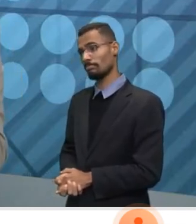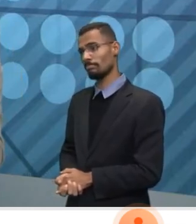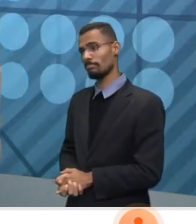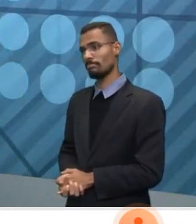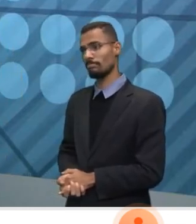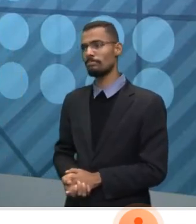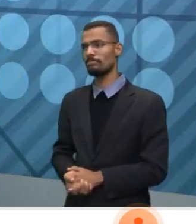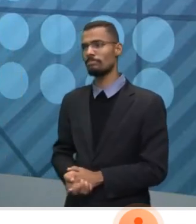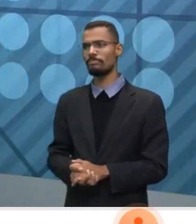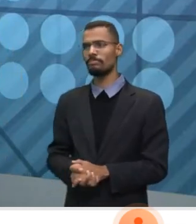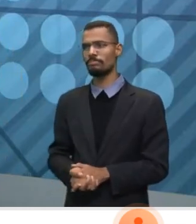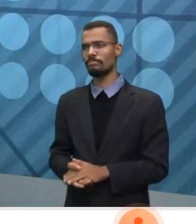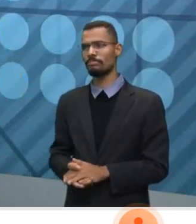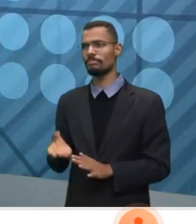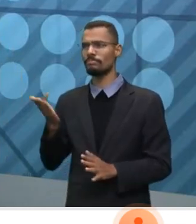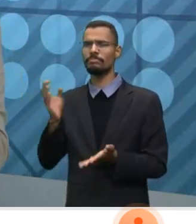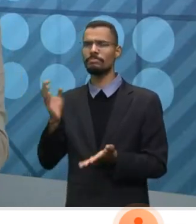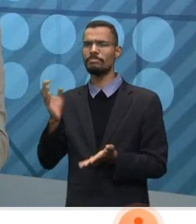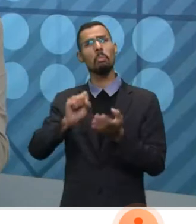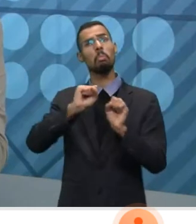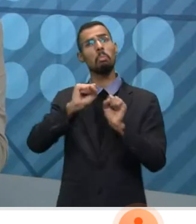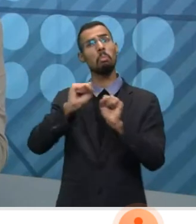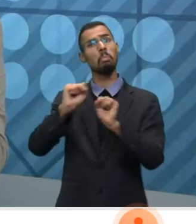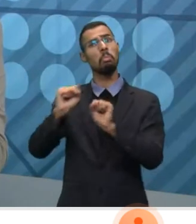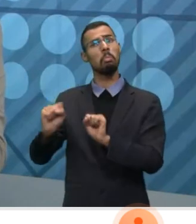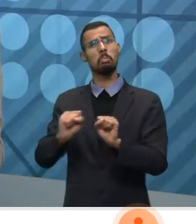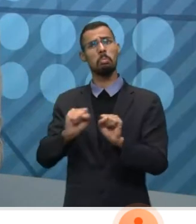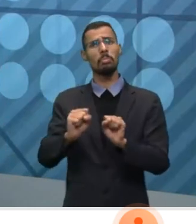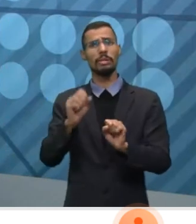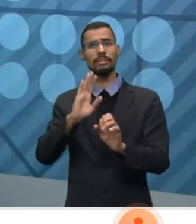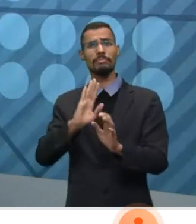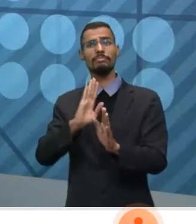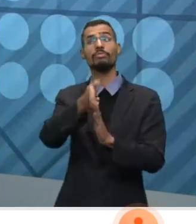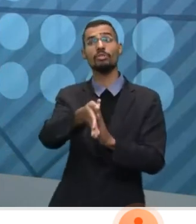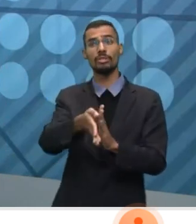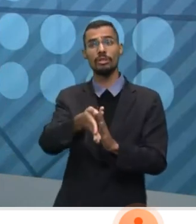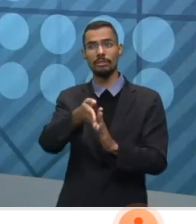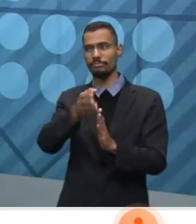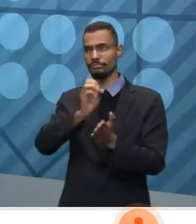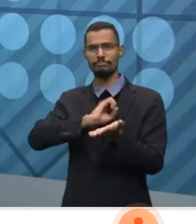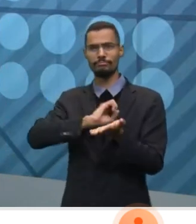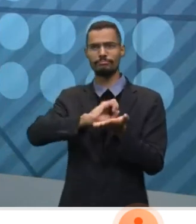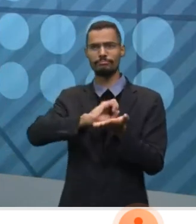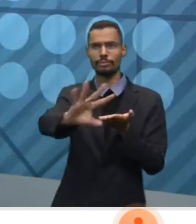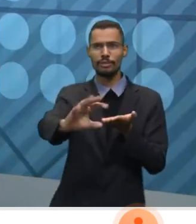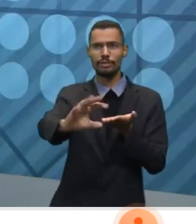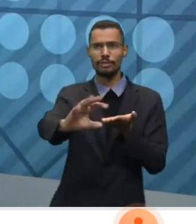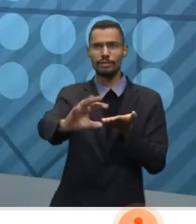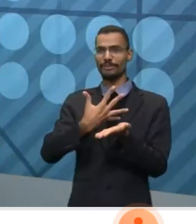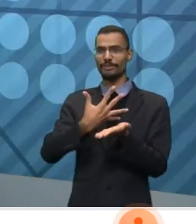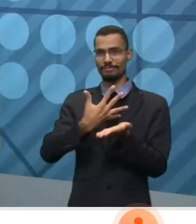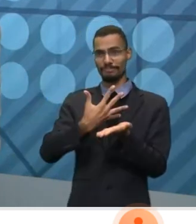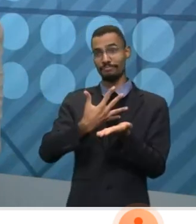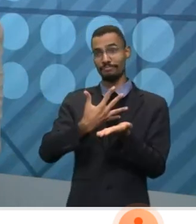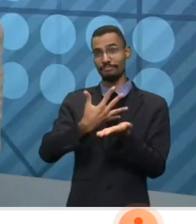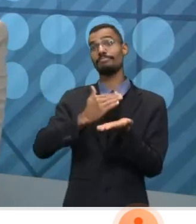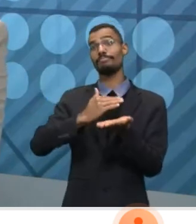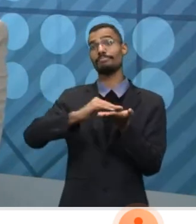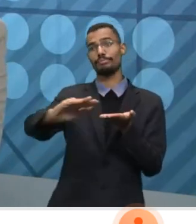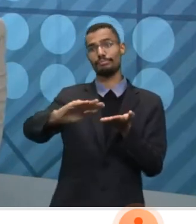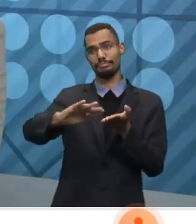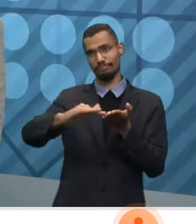enviar mensagem, né? Ele pode ser também um verbo direcional. Ó, eu envio mensagem e você envia a mensagem